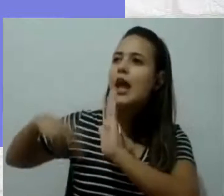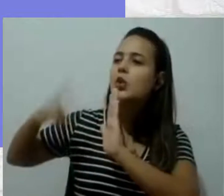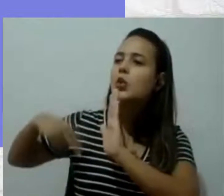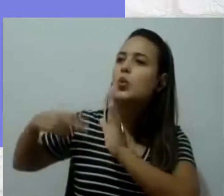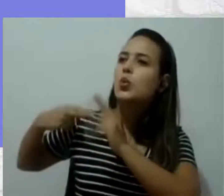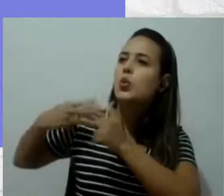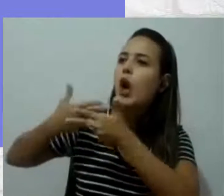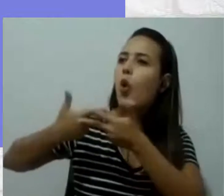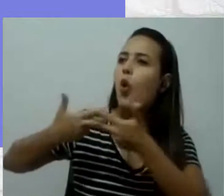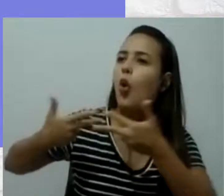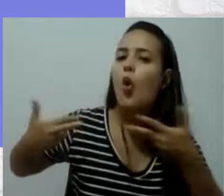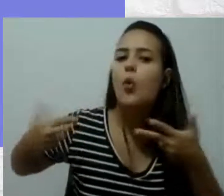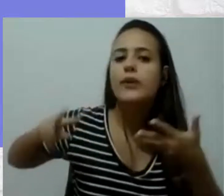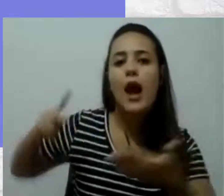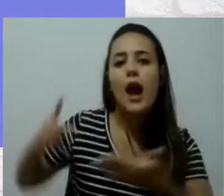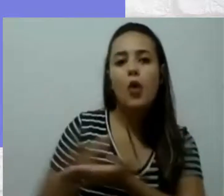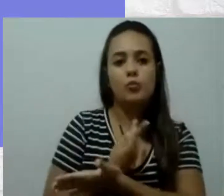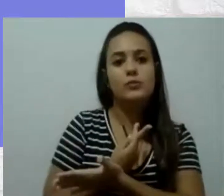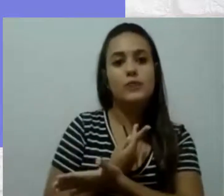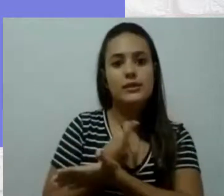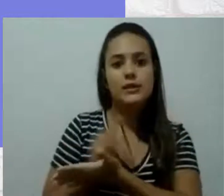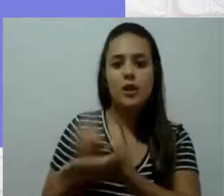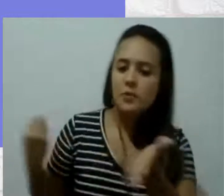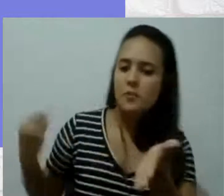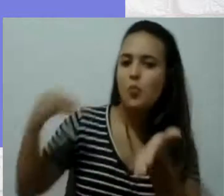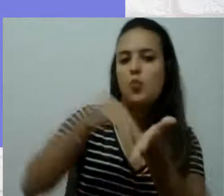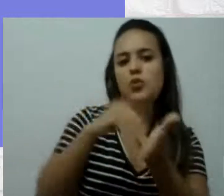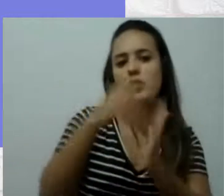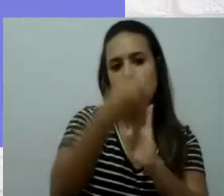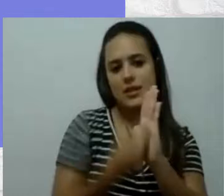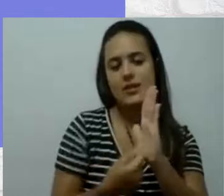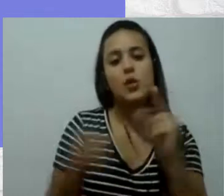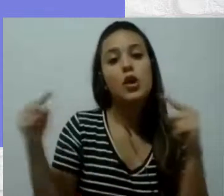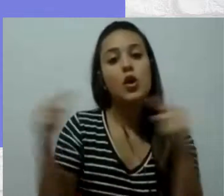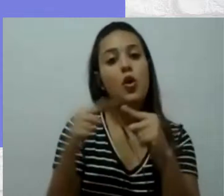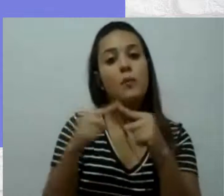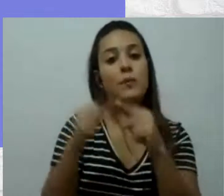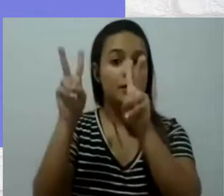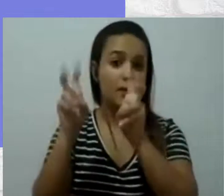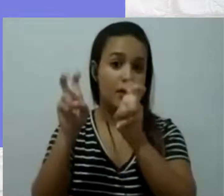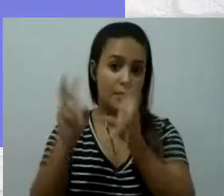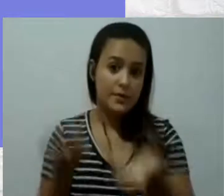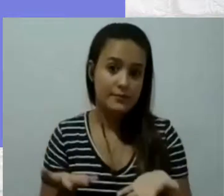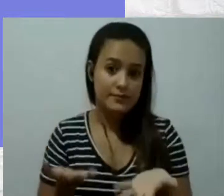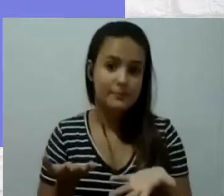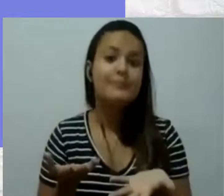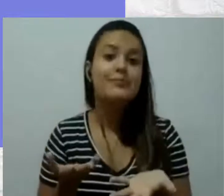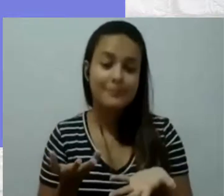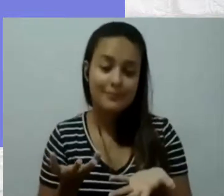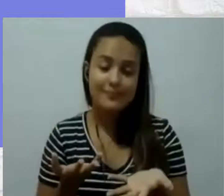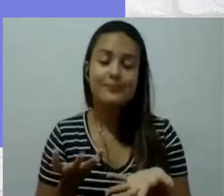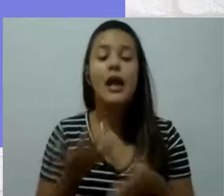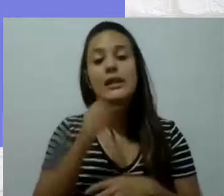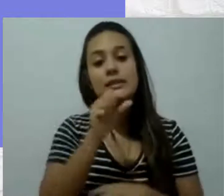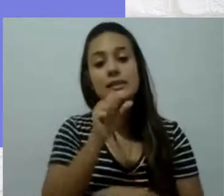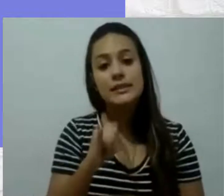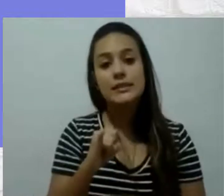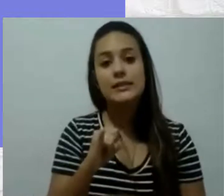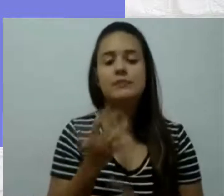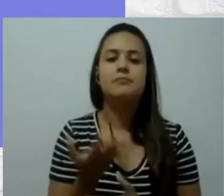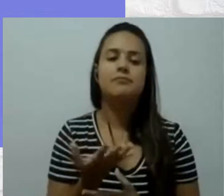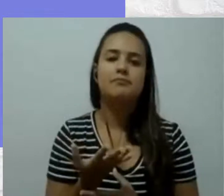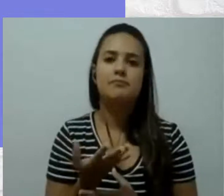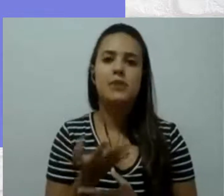suas leituras, fatos e argumentos que tem a ver com o